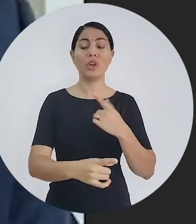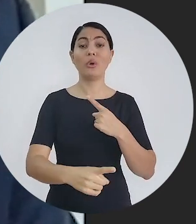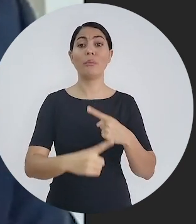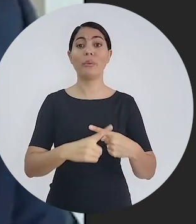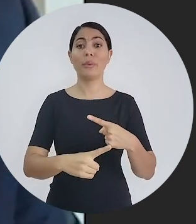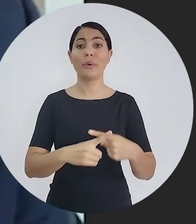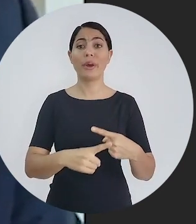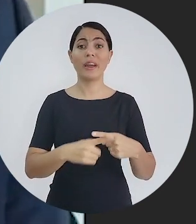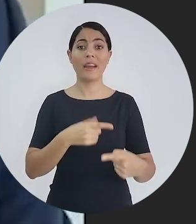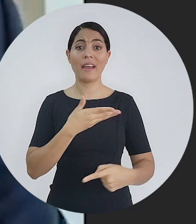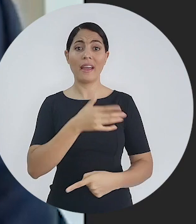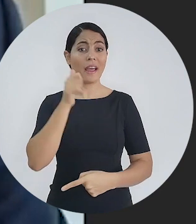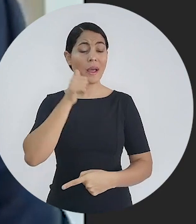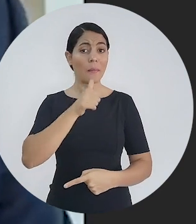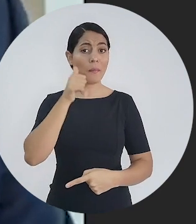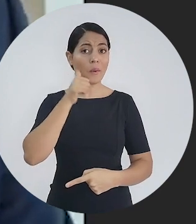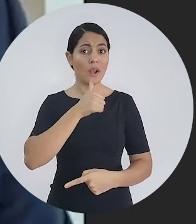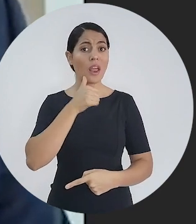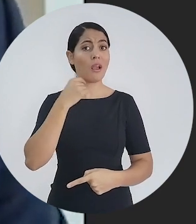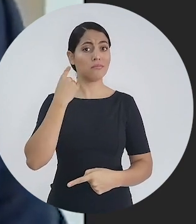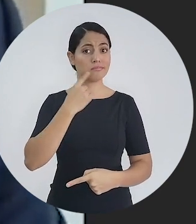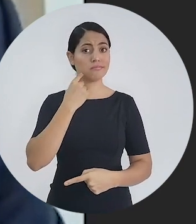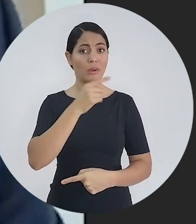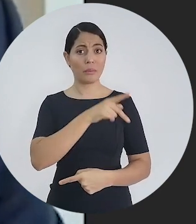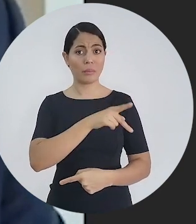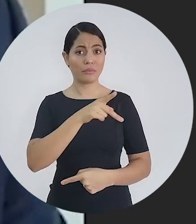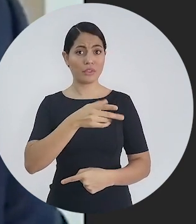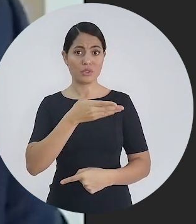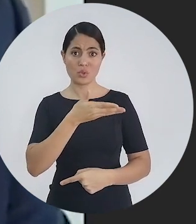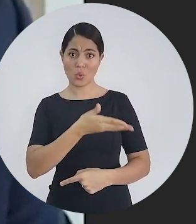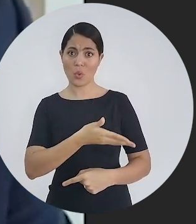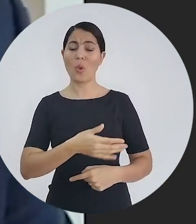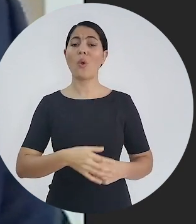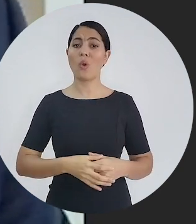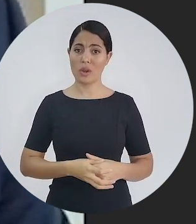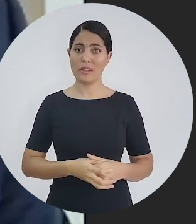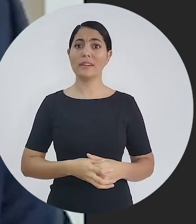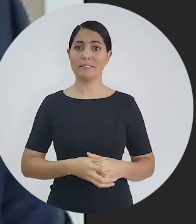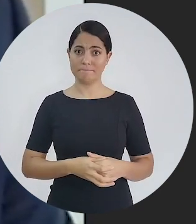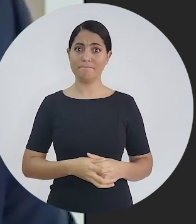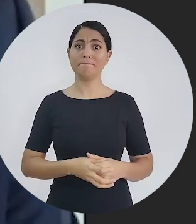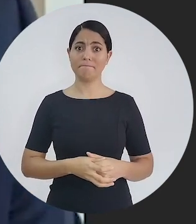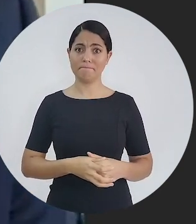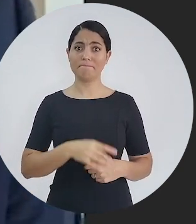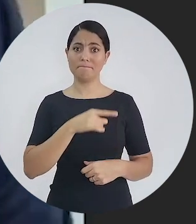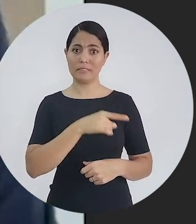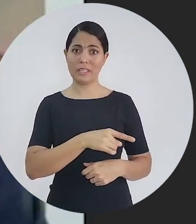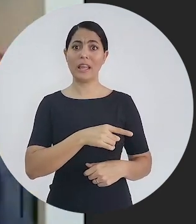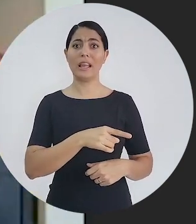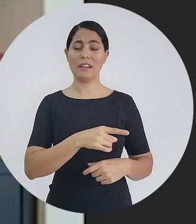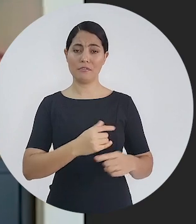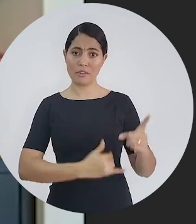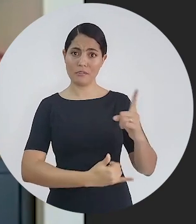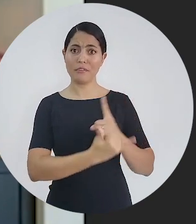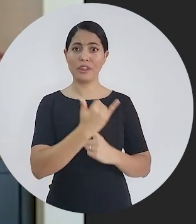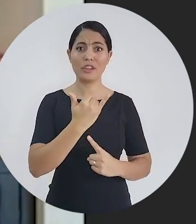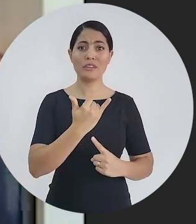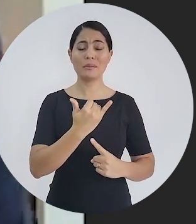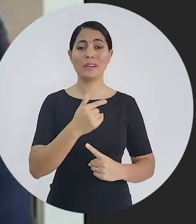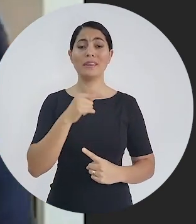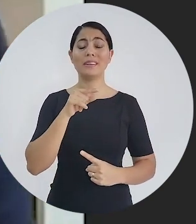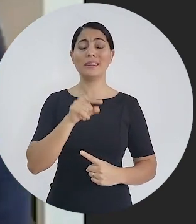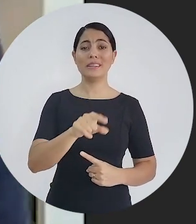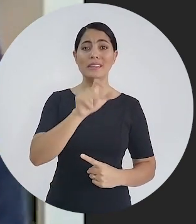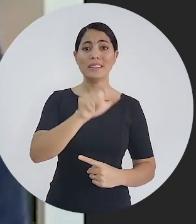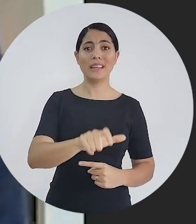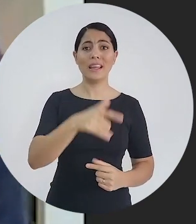a sua profissão com dignidade, uma professora, acabou perdendo seu esposo, que corajosamente defendeu